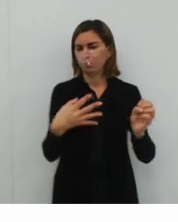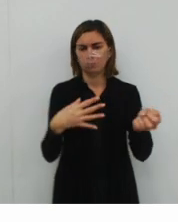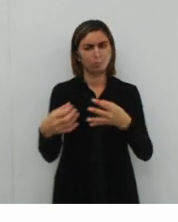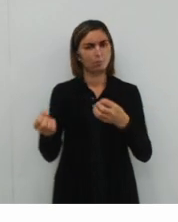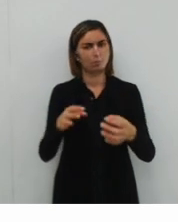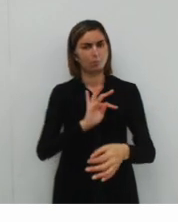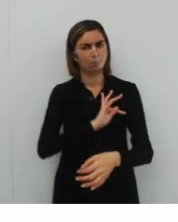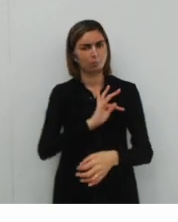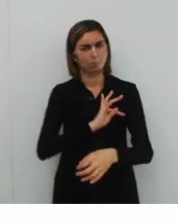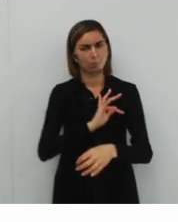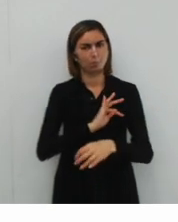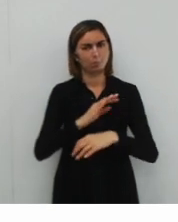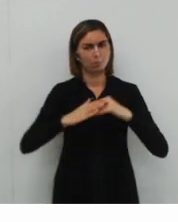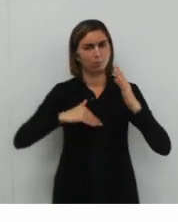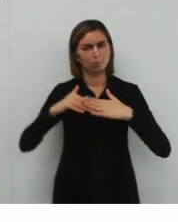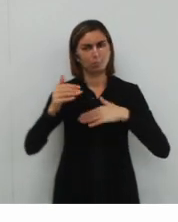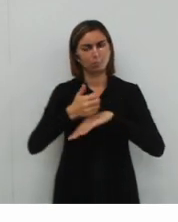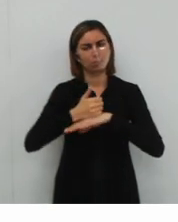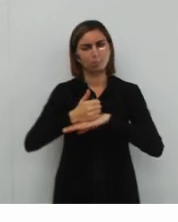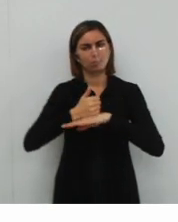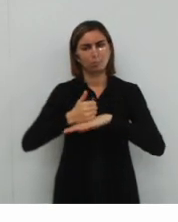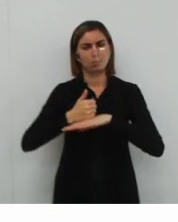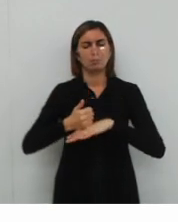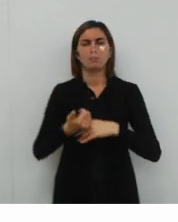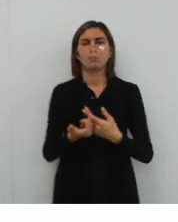técnicas profissionais. Tá?